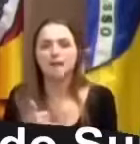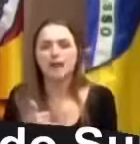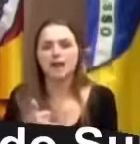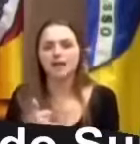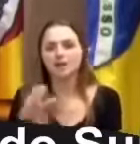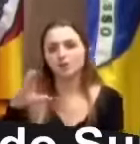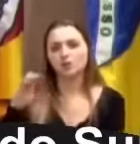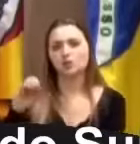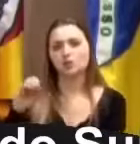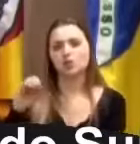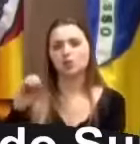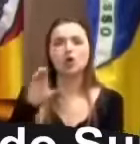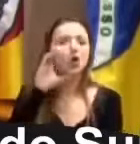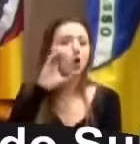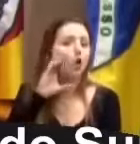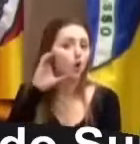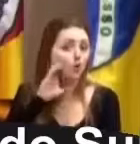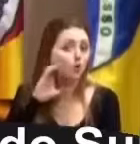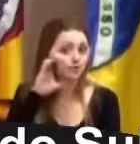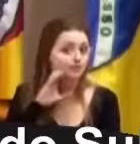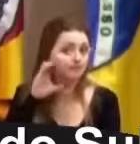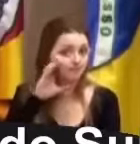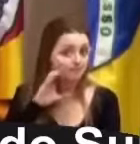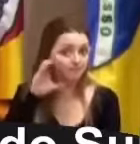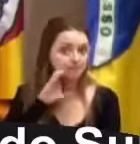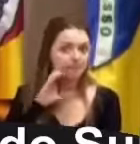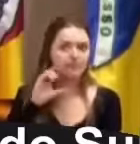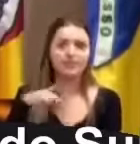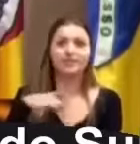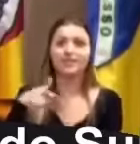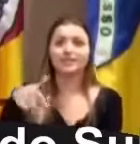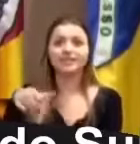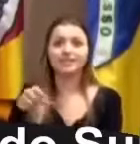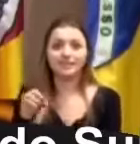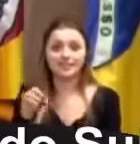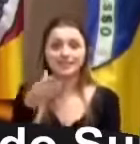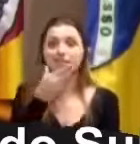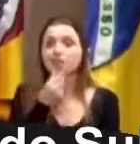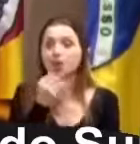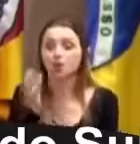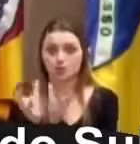com a Colômbia. Lá naquele pelotão tem 70 homens.